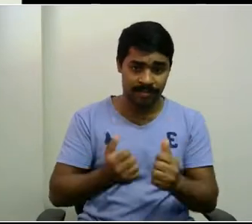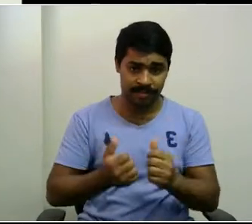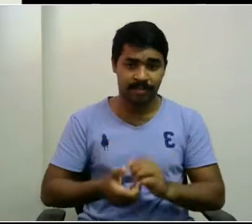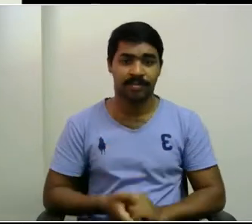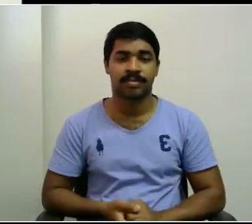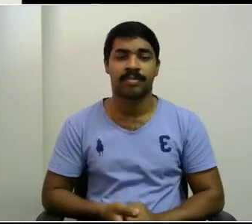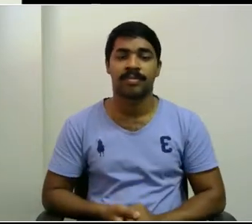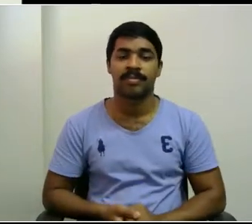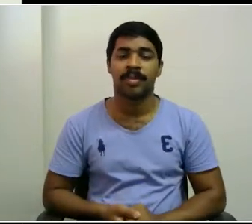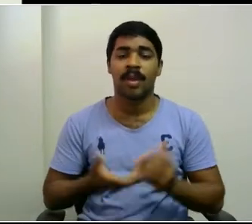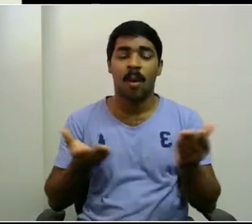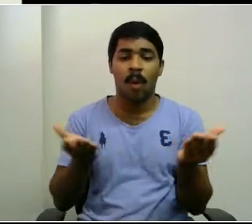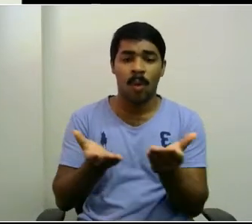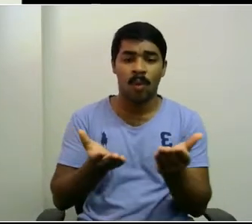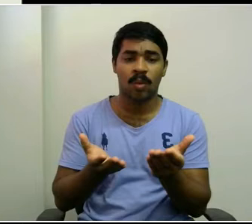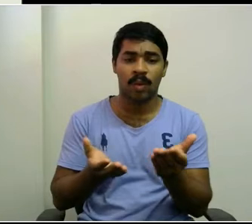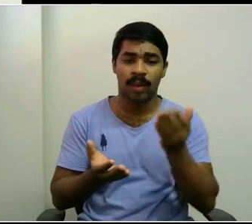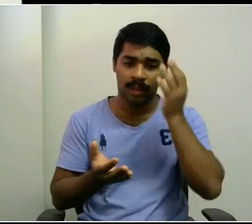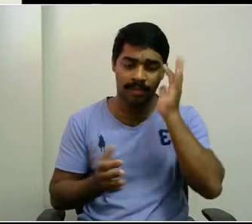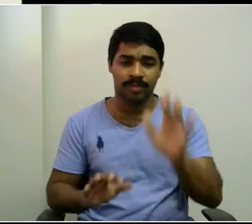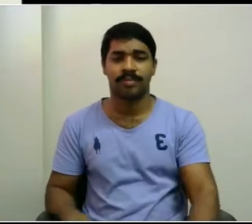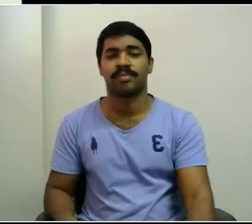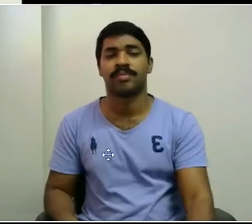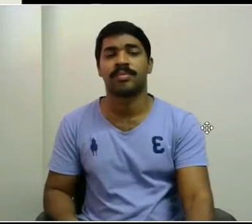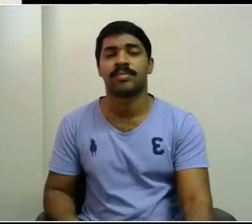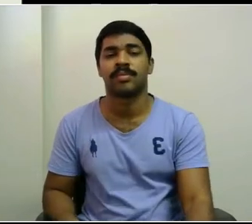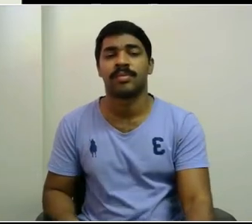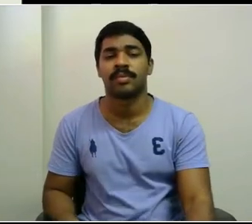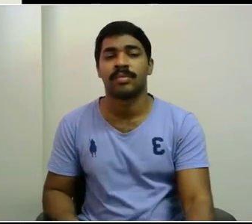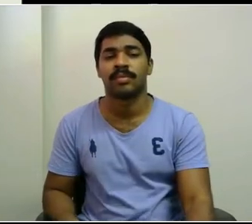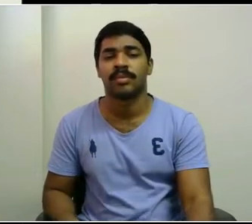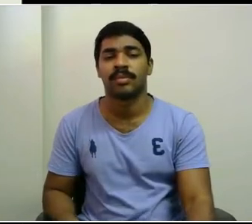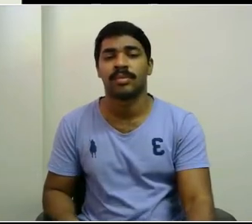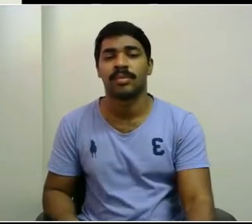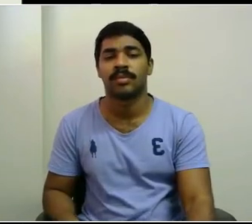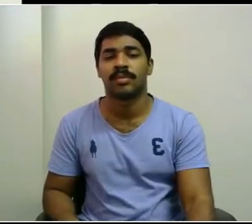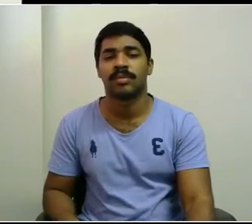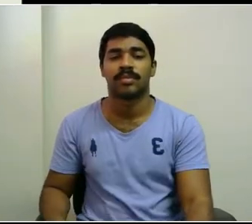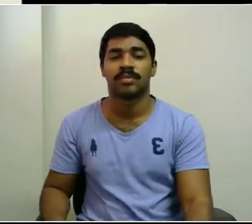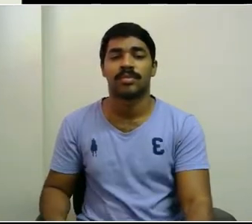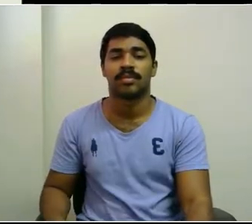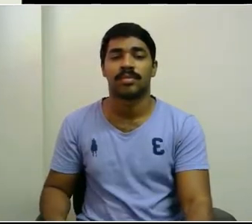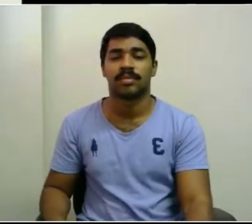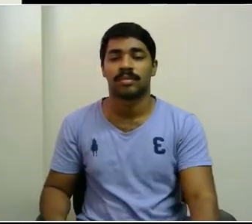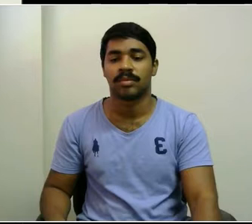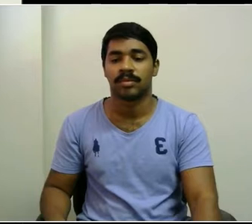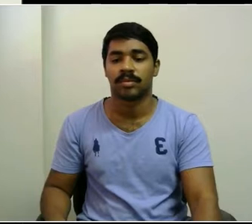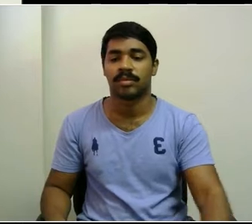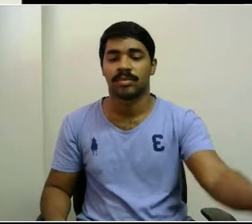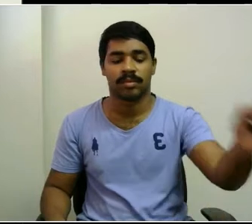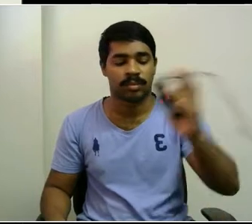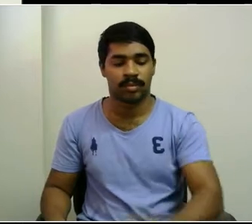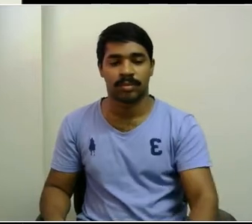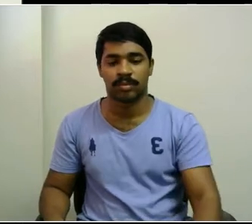A observação que eu tenho a fazer é que essa teoria será vista somente quando for indispensável para o entendimento.